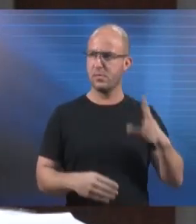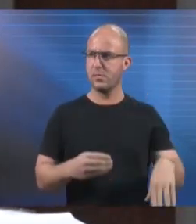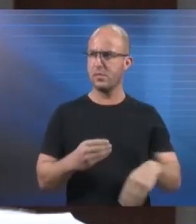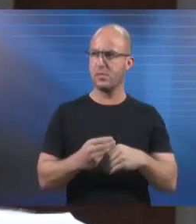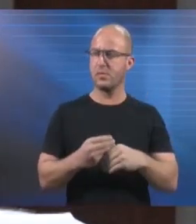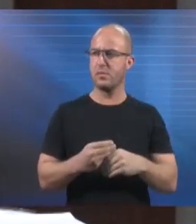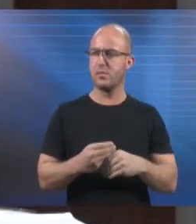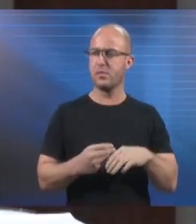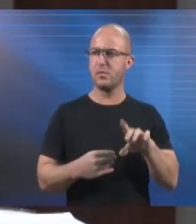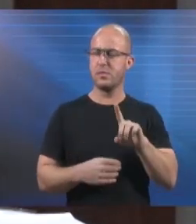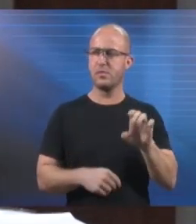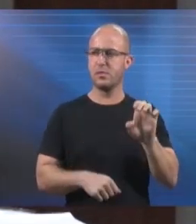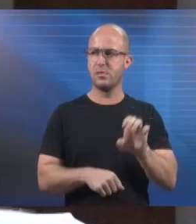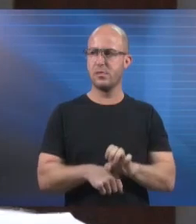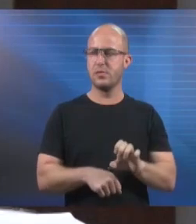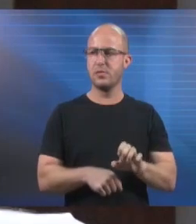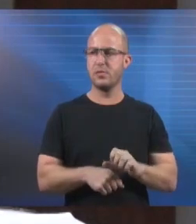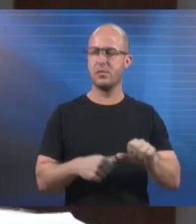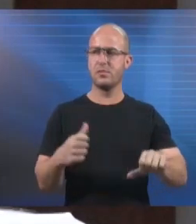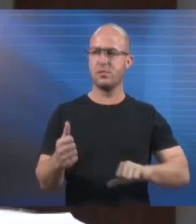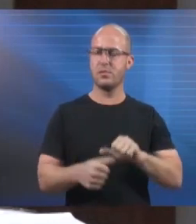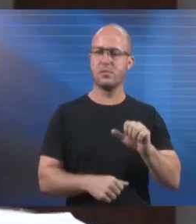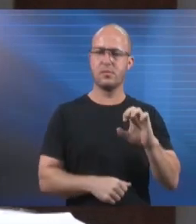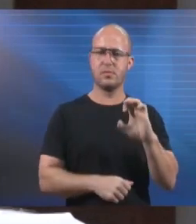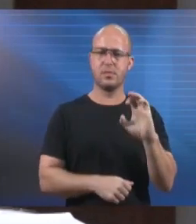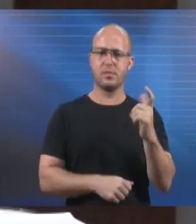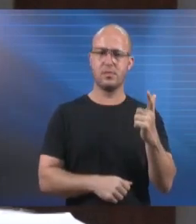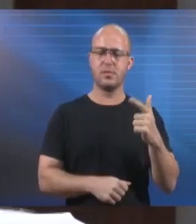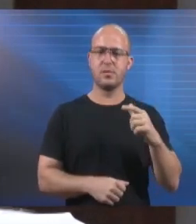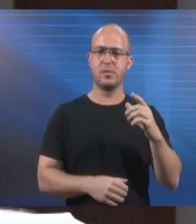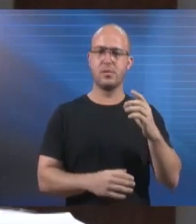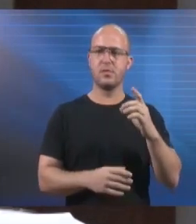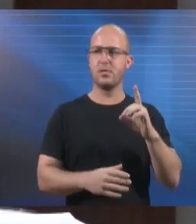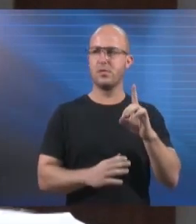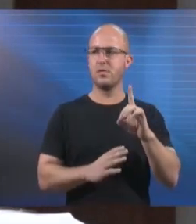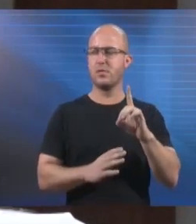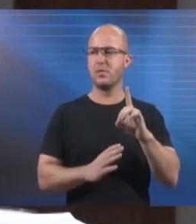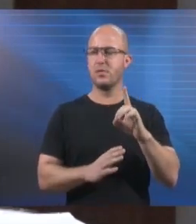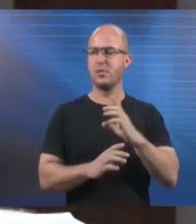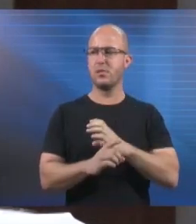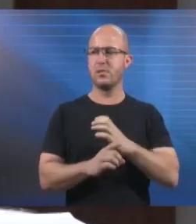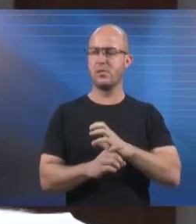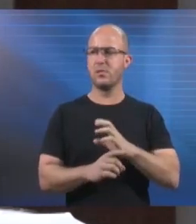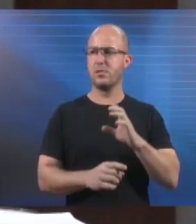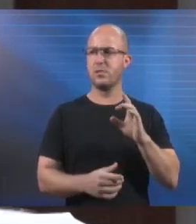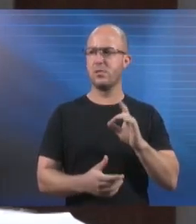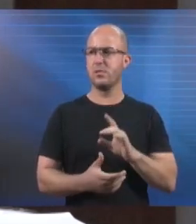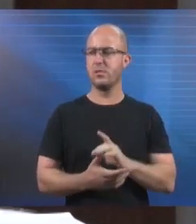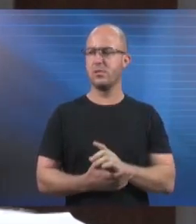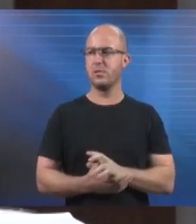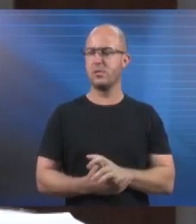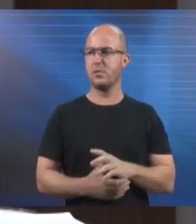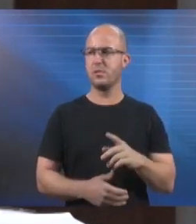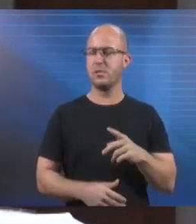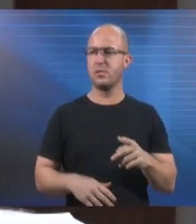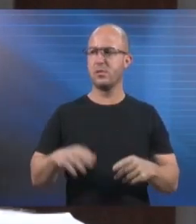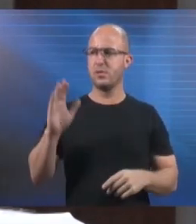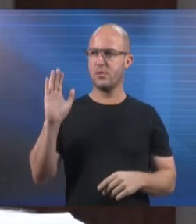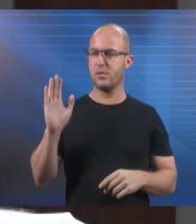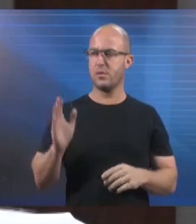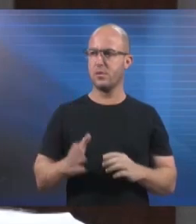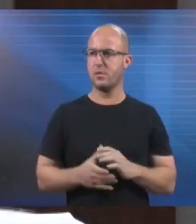dia Estadual de enfrentamento às mudanças climáticas no calendário oficial do Rio Grande do Norte presente Presidente pela ordem